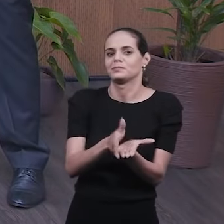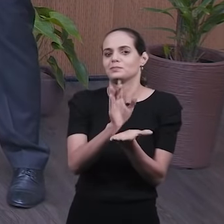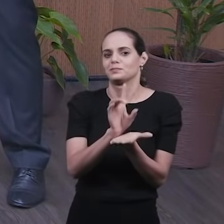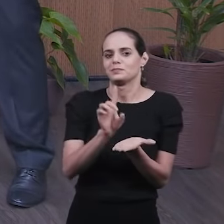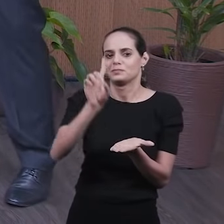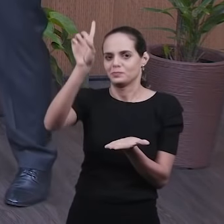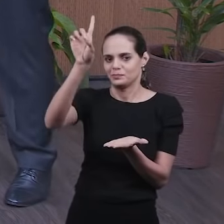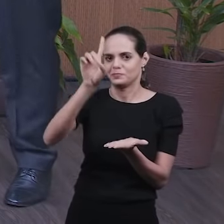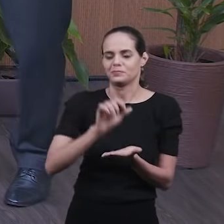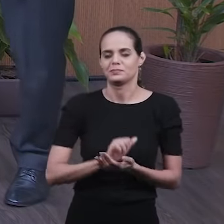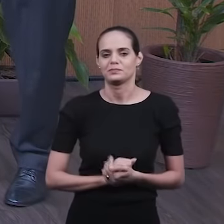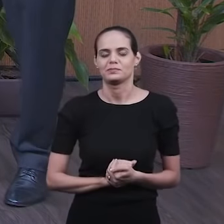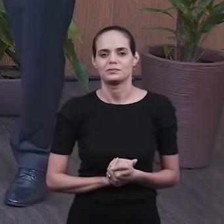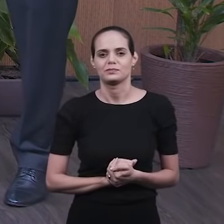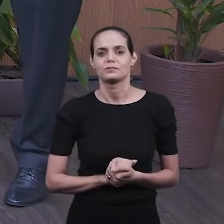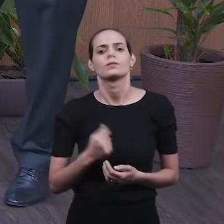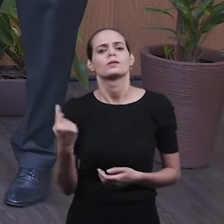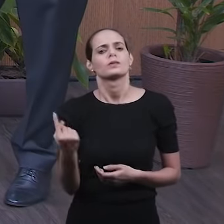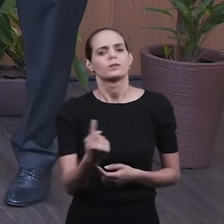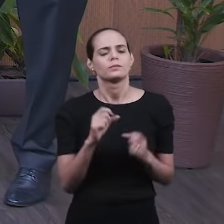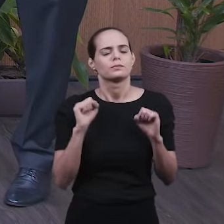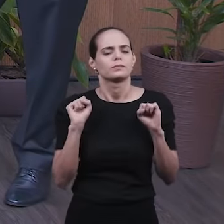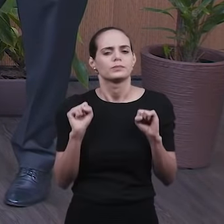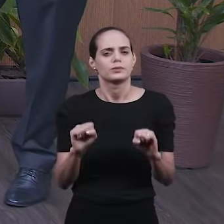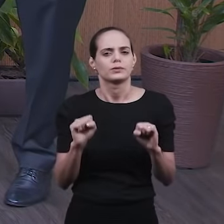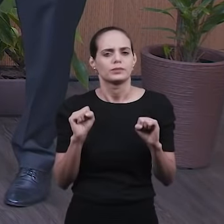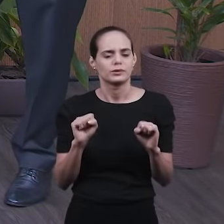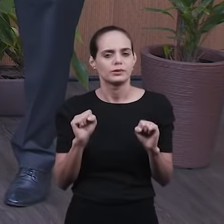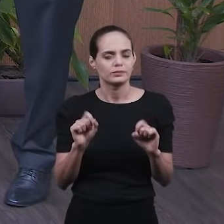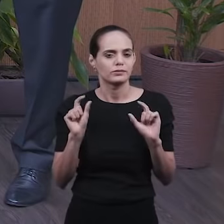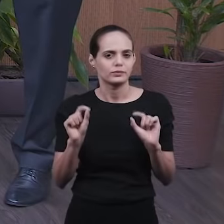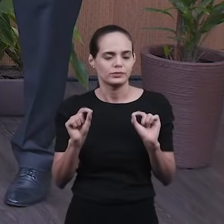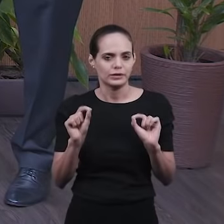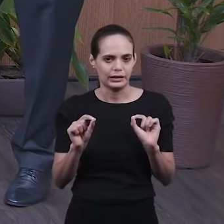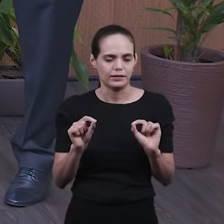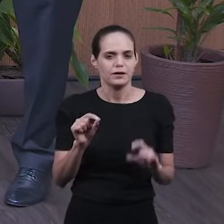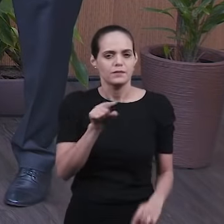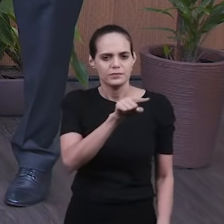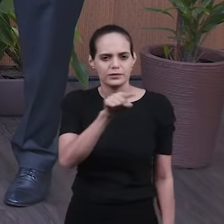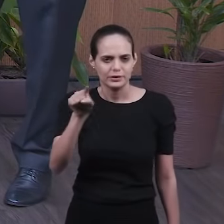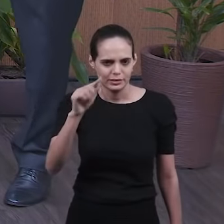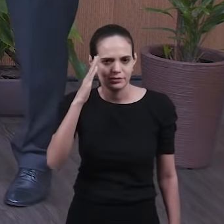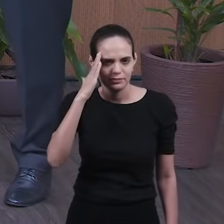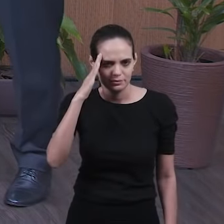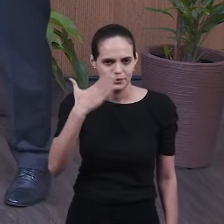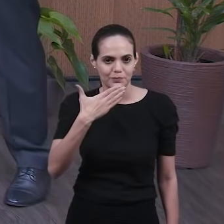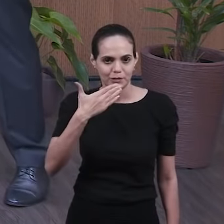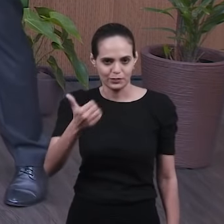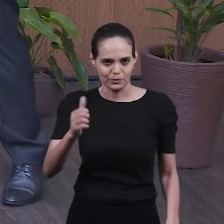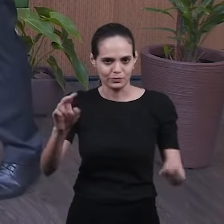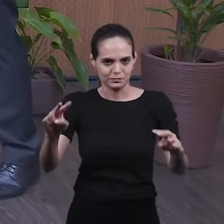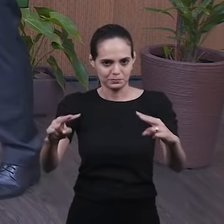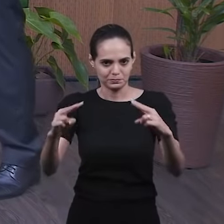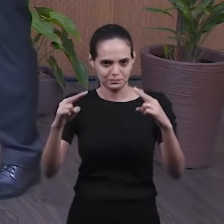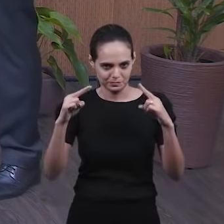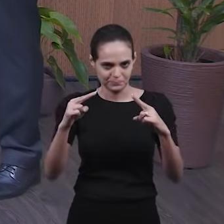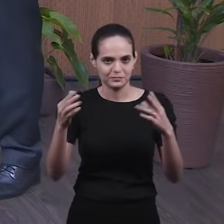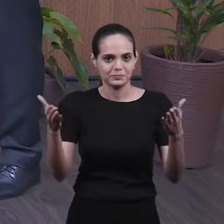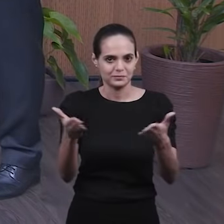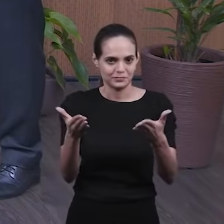Agora, nós podemos, Daniel, até para situar melhor todos os que participam hoje,